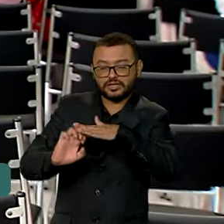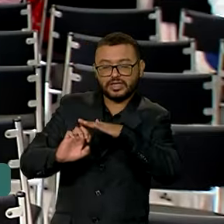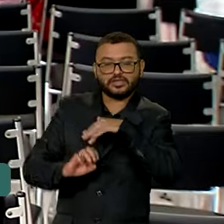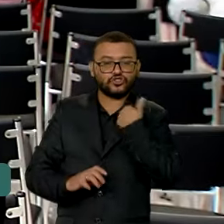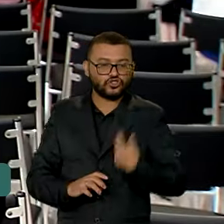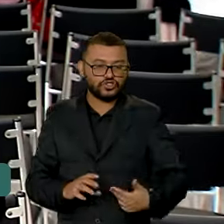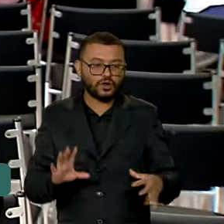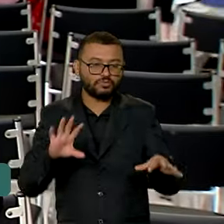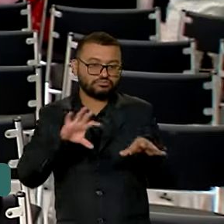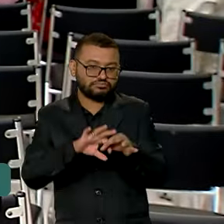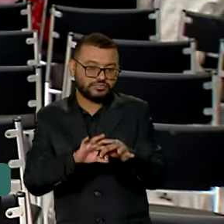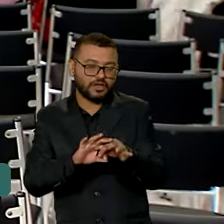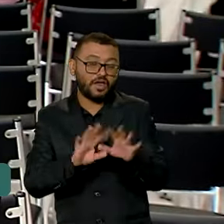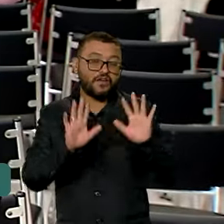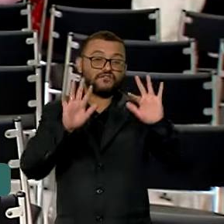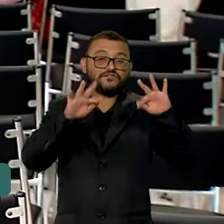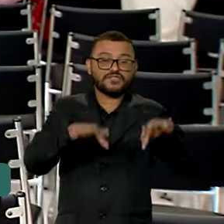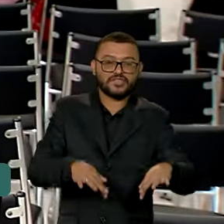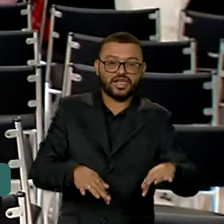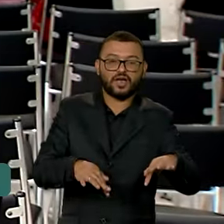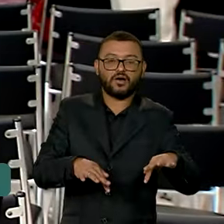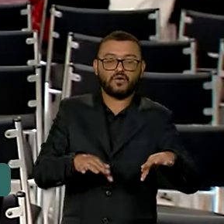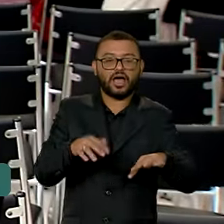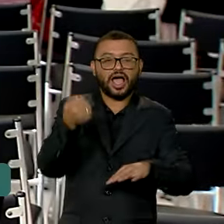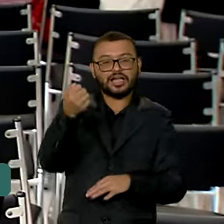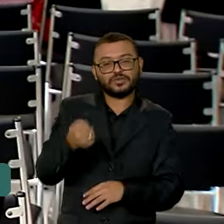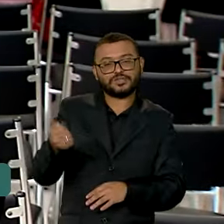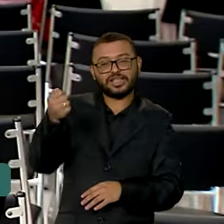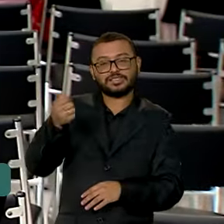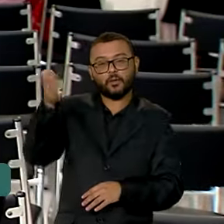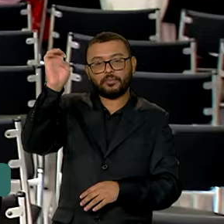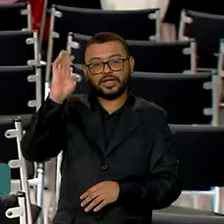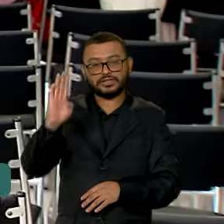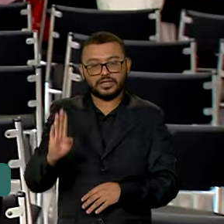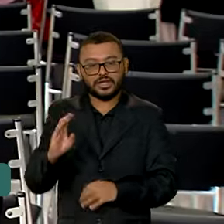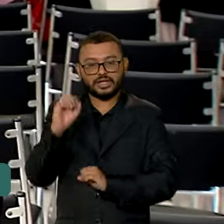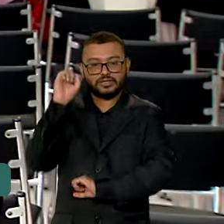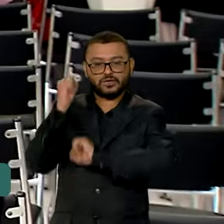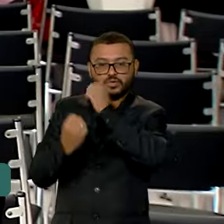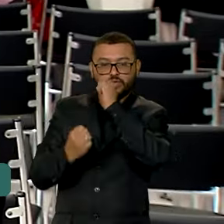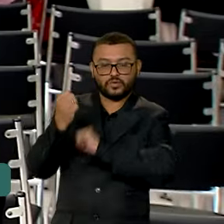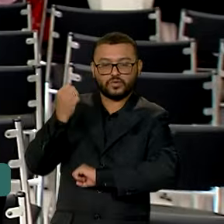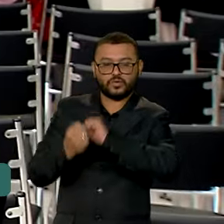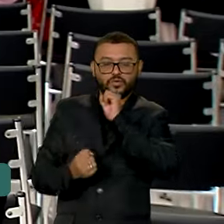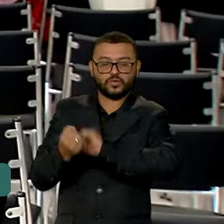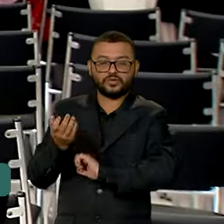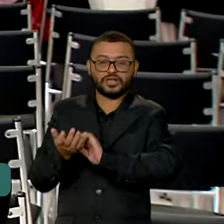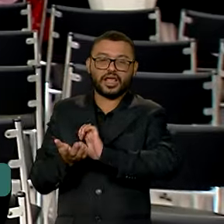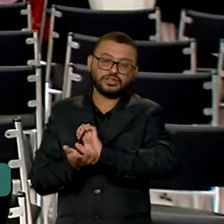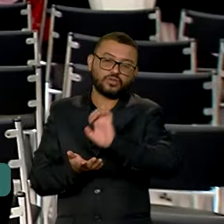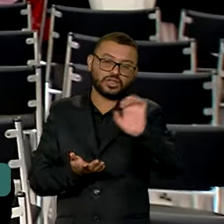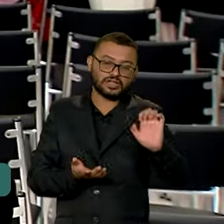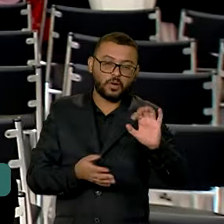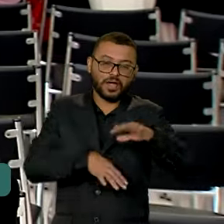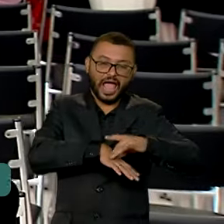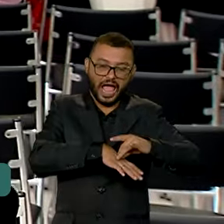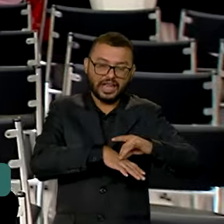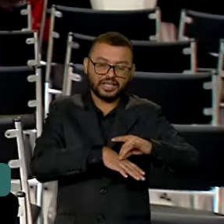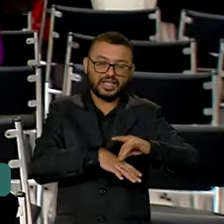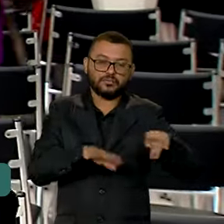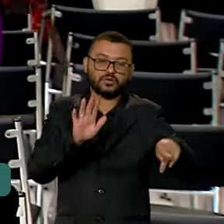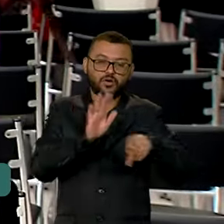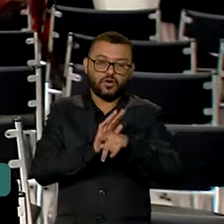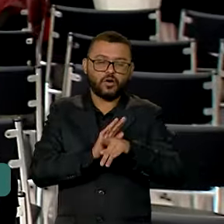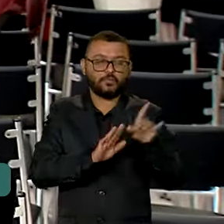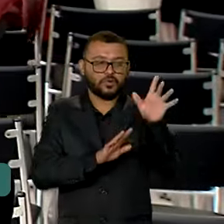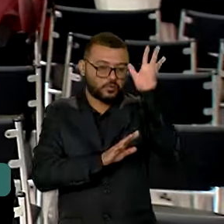e, por fim, em um evento que é promovido pela Associação Brasileira das Indústrias Exportadoras da Carne e também pela Associação Brasileira